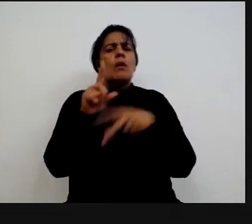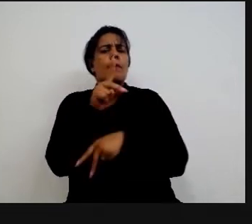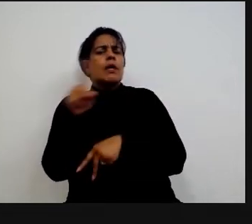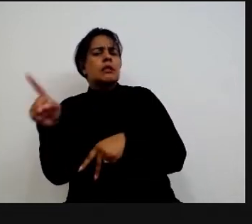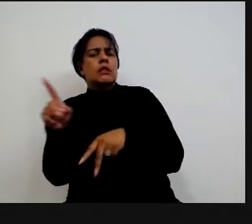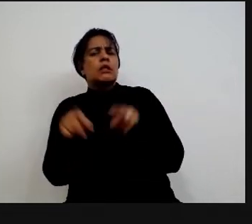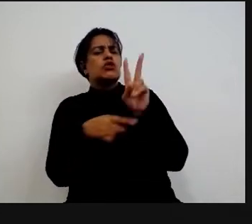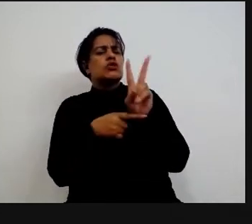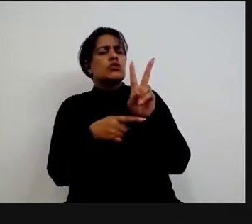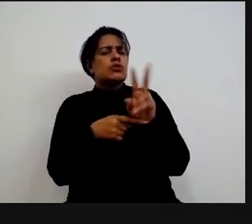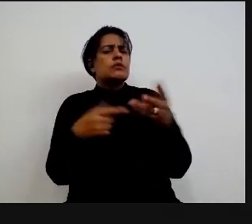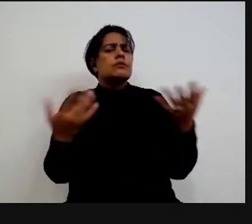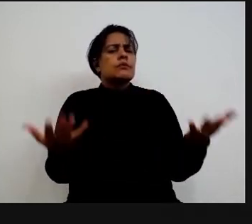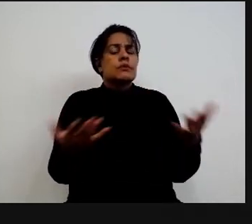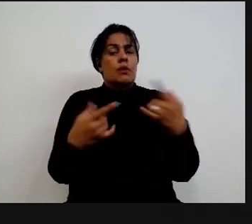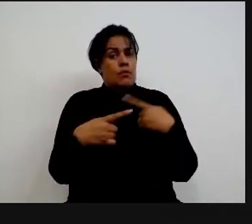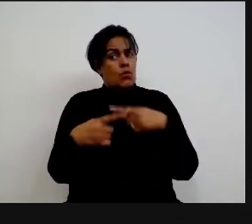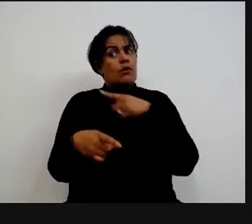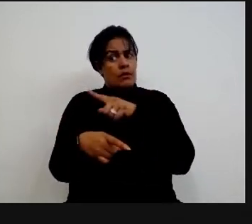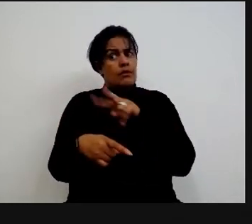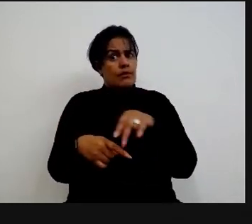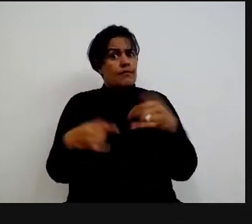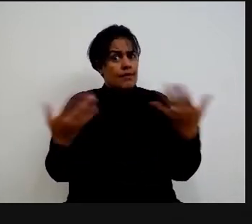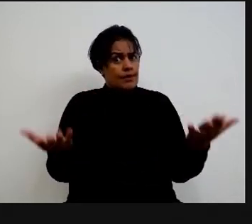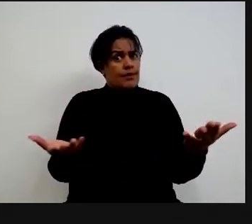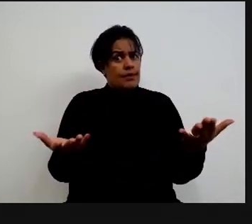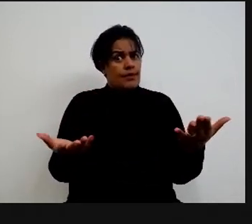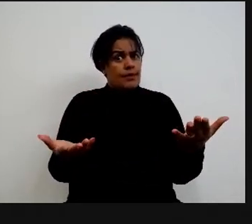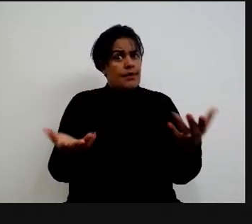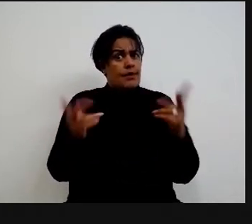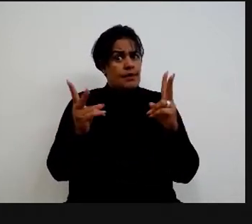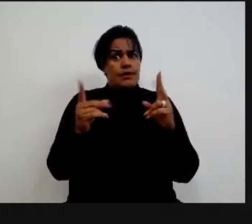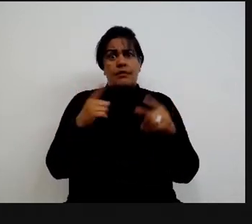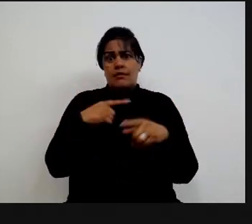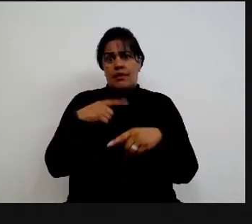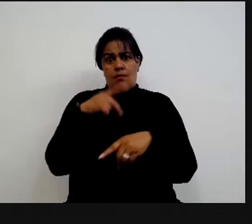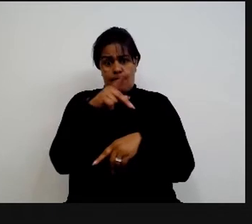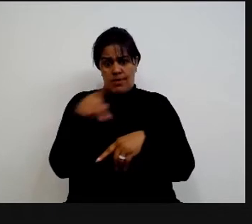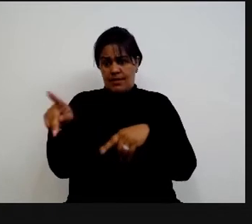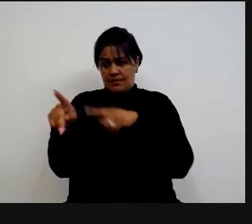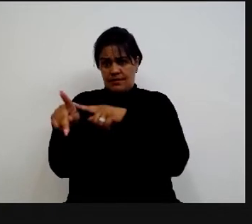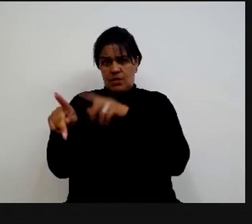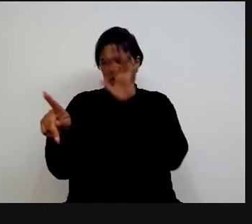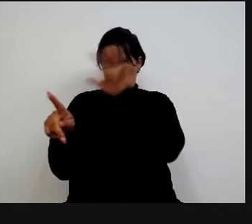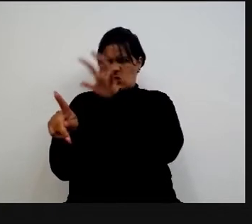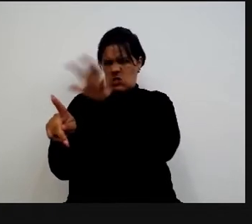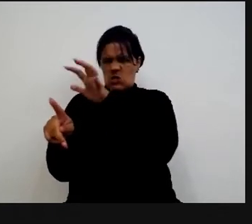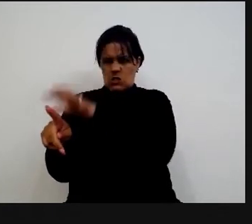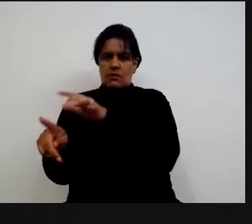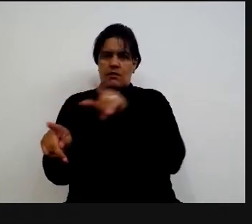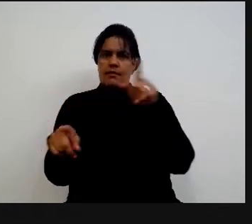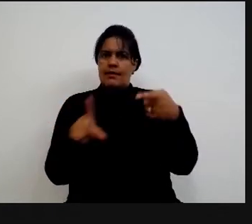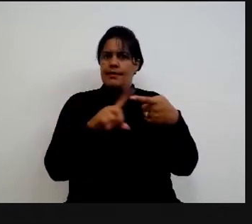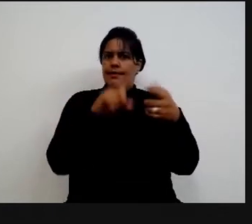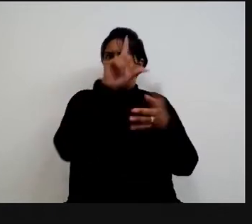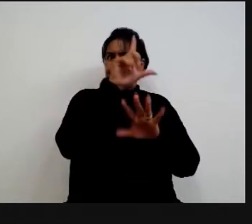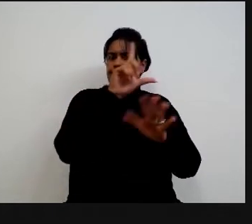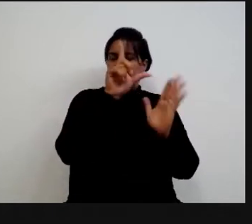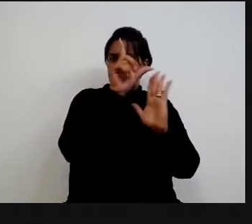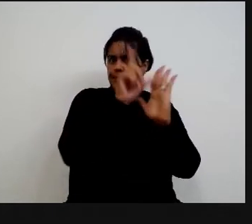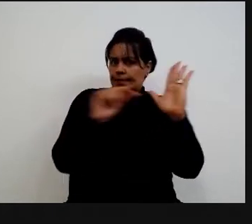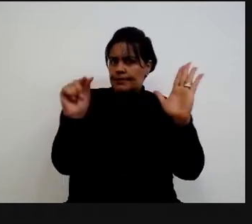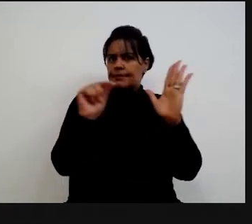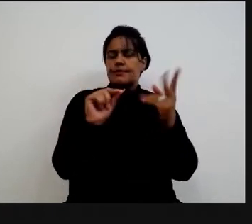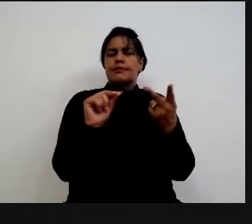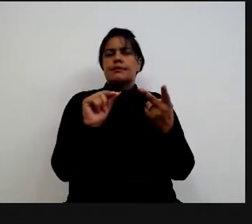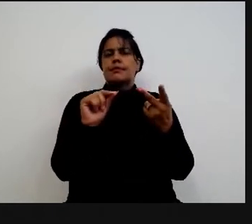presidente defendendo, porque o presidente vai receber o presidente da escola, né? Ele recebe pressão do ministro, da Casa Civil, o tempo todo. Eu